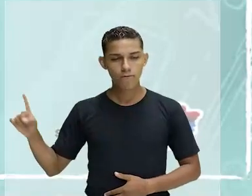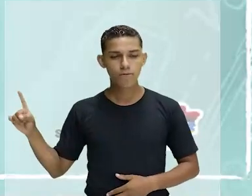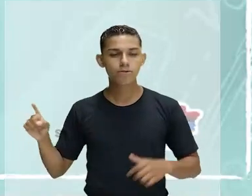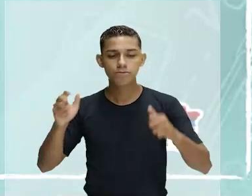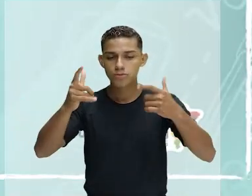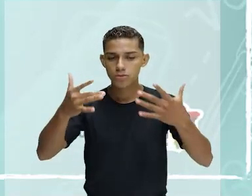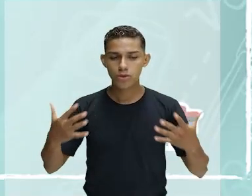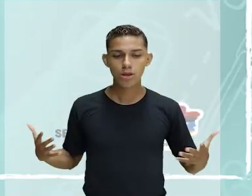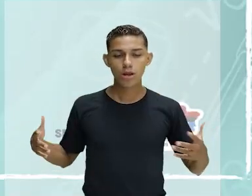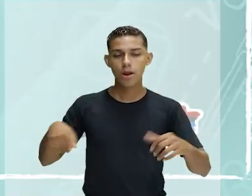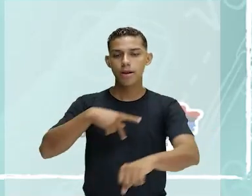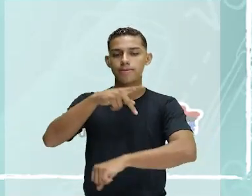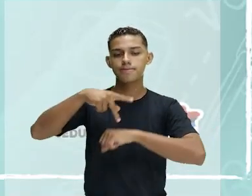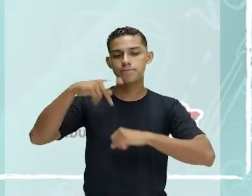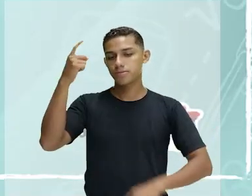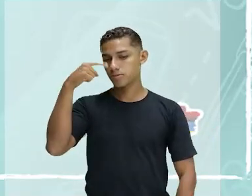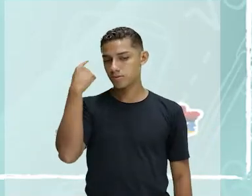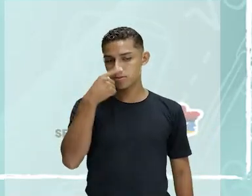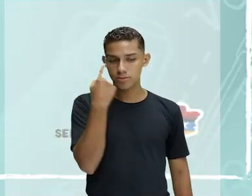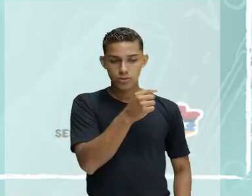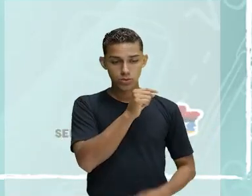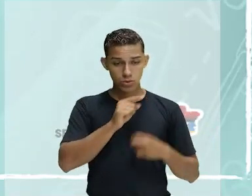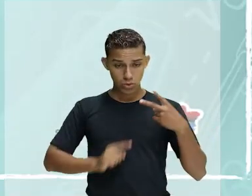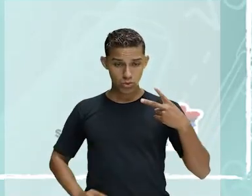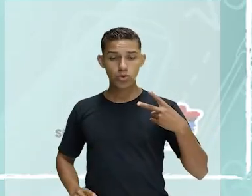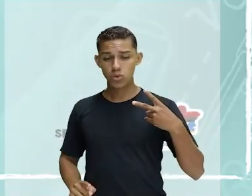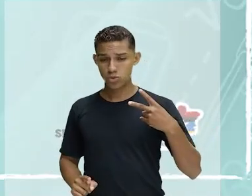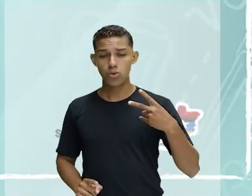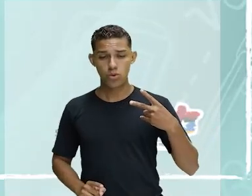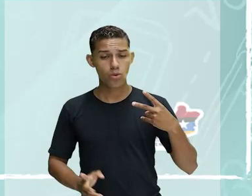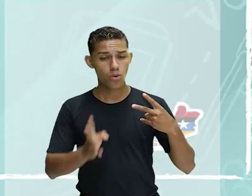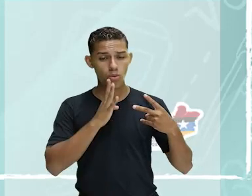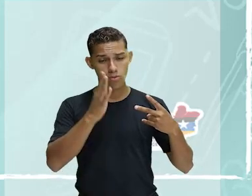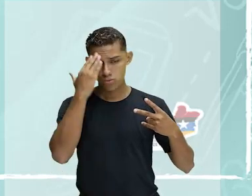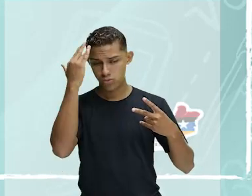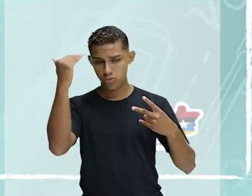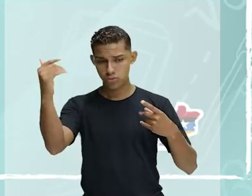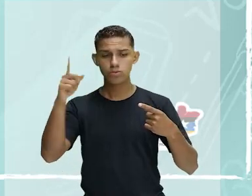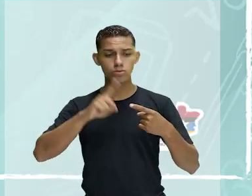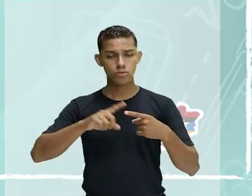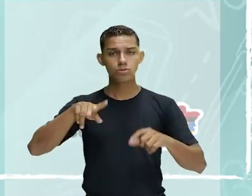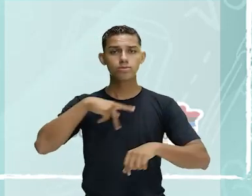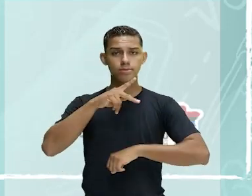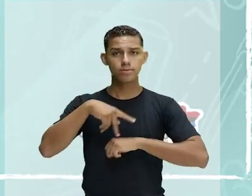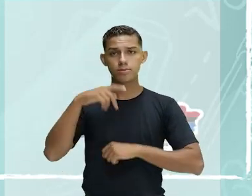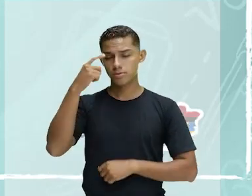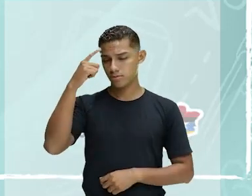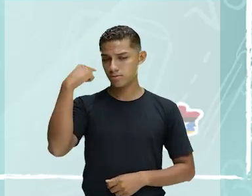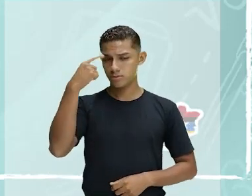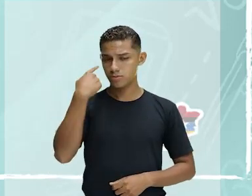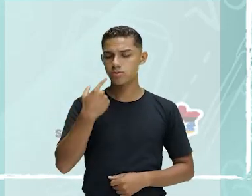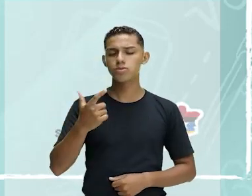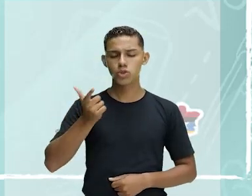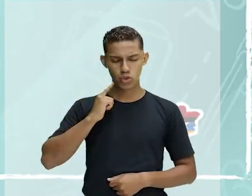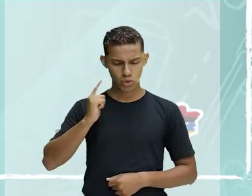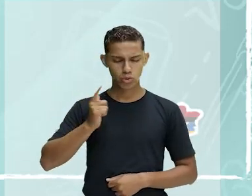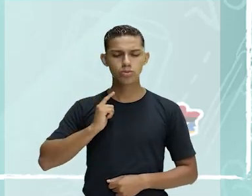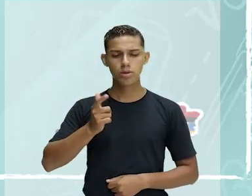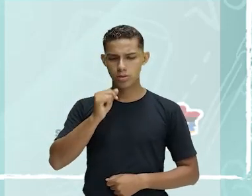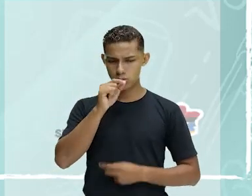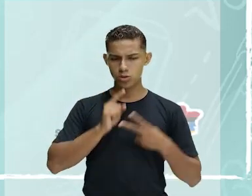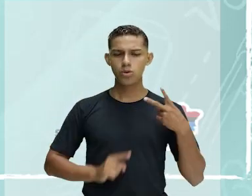bem. Na Espanha tem 2 tipos de alojamentos rurais. Então, En España hay dos tipos